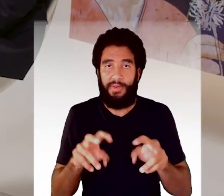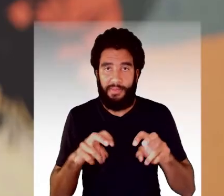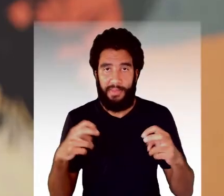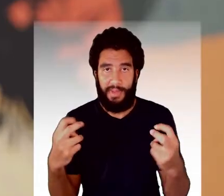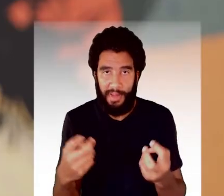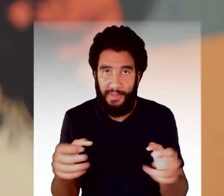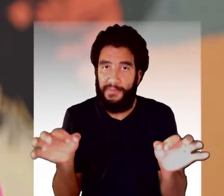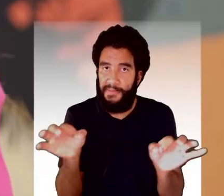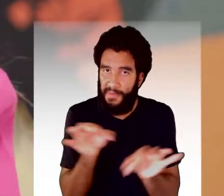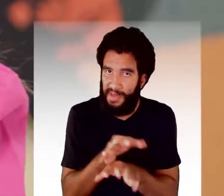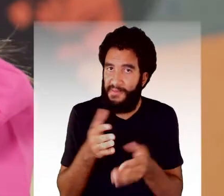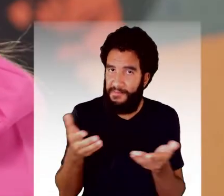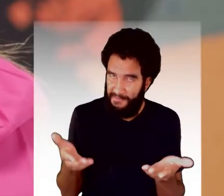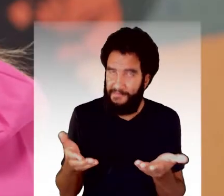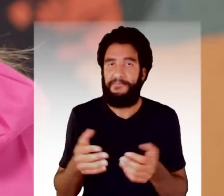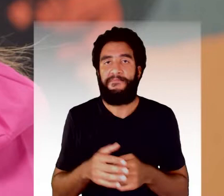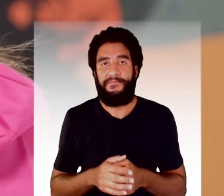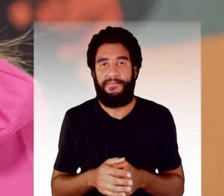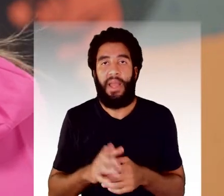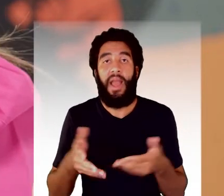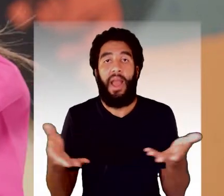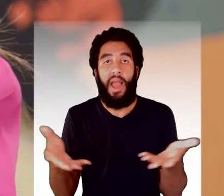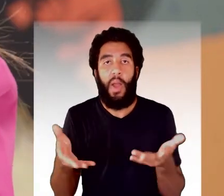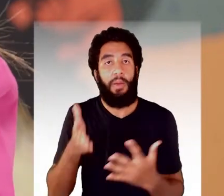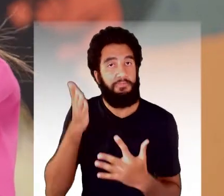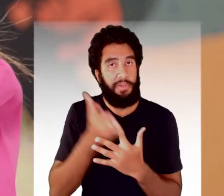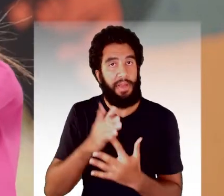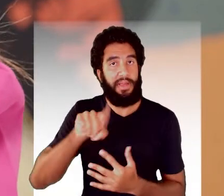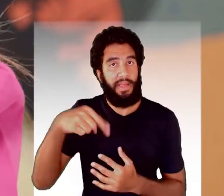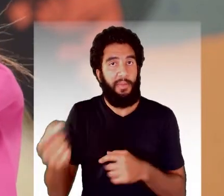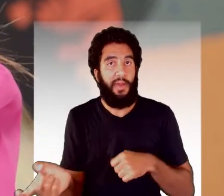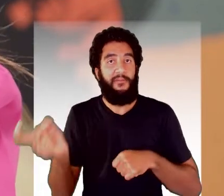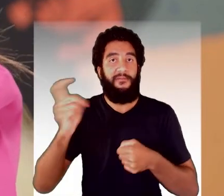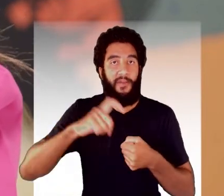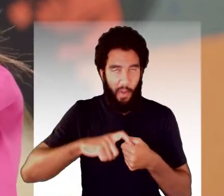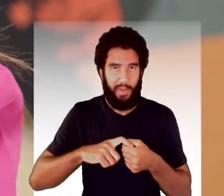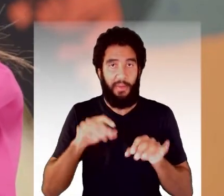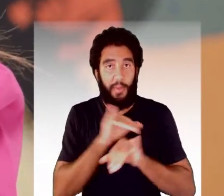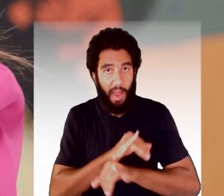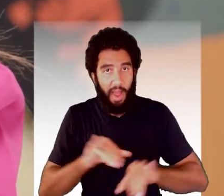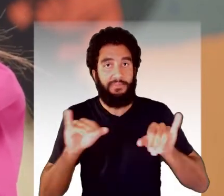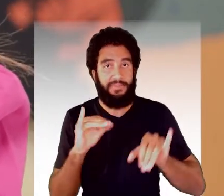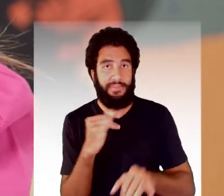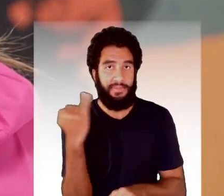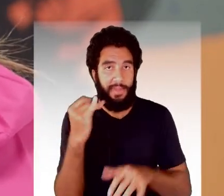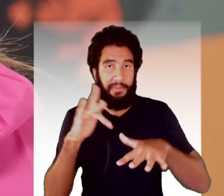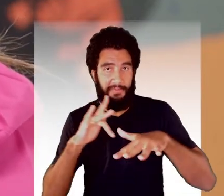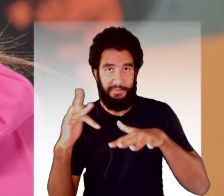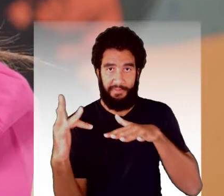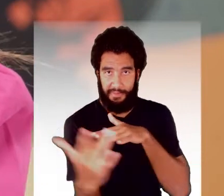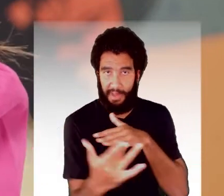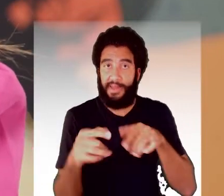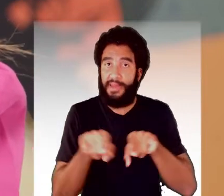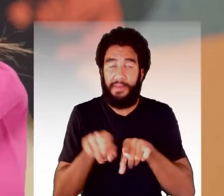programa. A nossa roda de conversa termina por aqui. Nós vamos para um breve intervalo e já voltamos com as notícias que mais